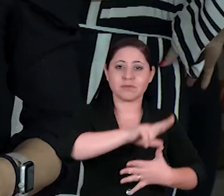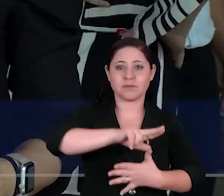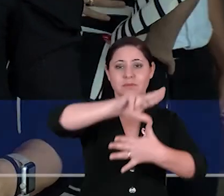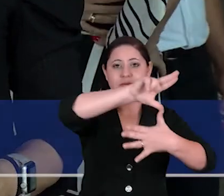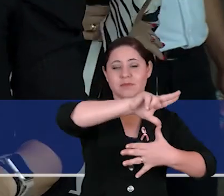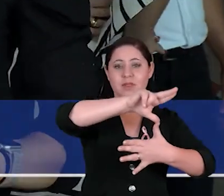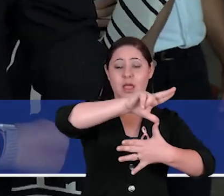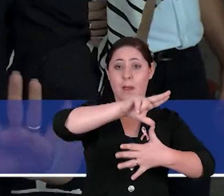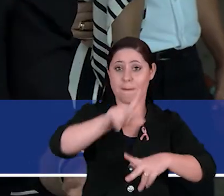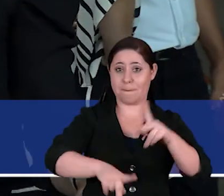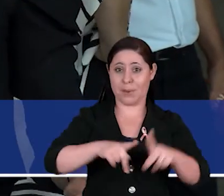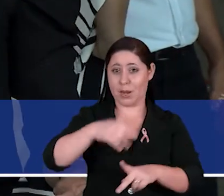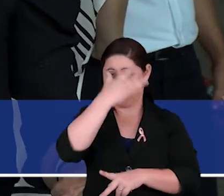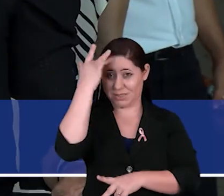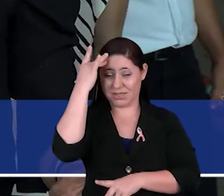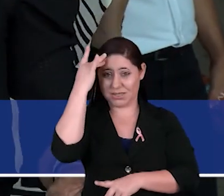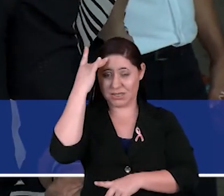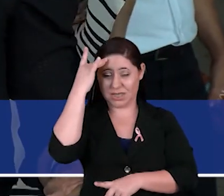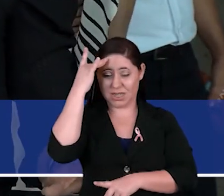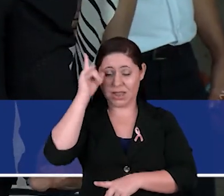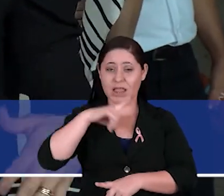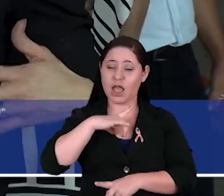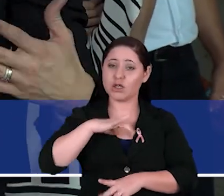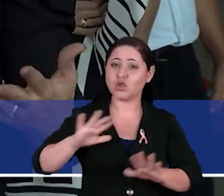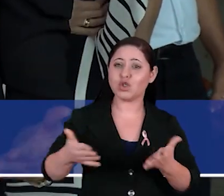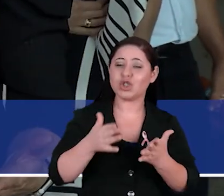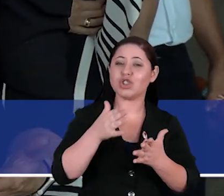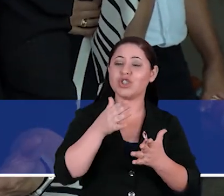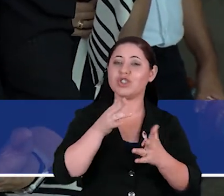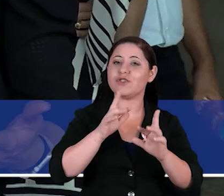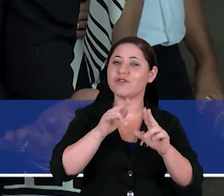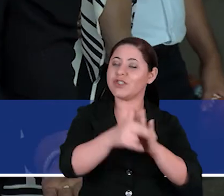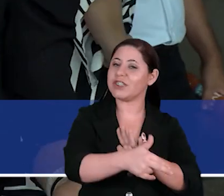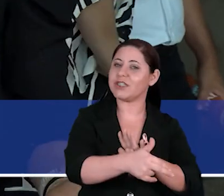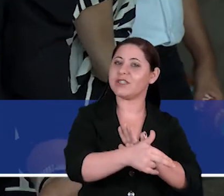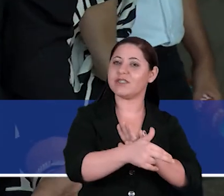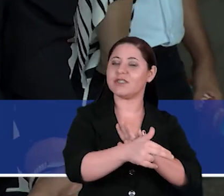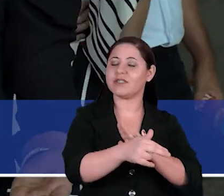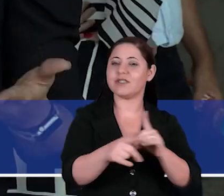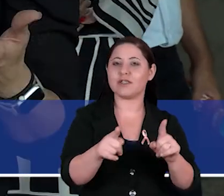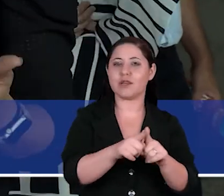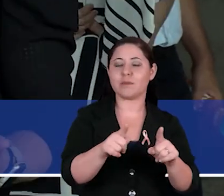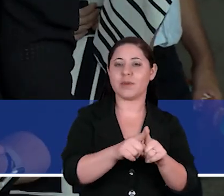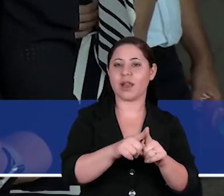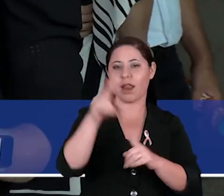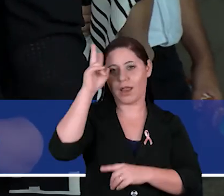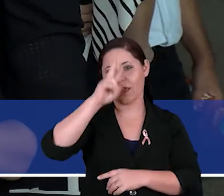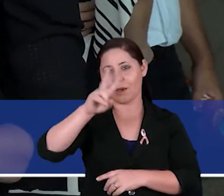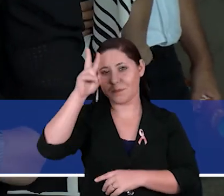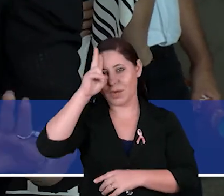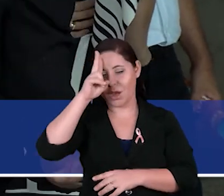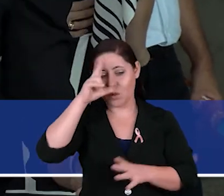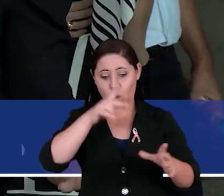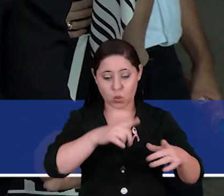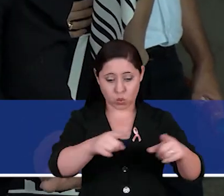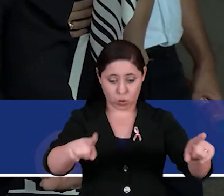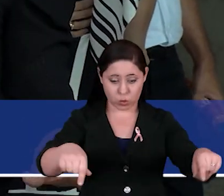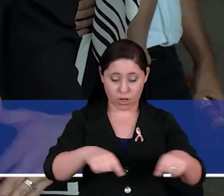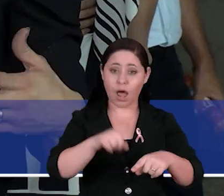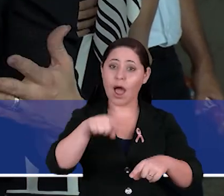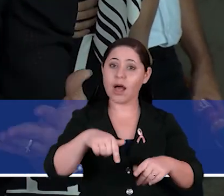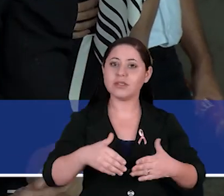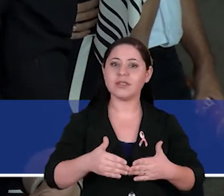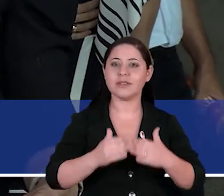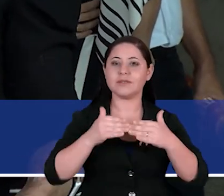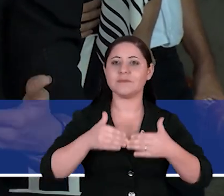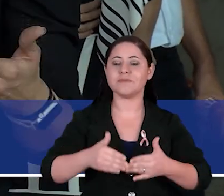América Latina. Para o público, as opções vão ser diversificadas e ecléticas. Lembrando que a sede deste grande evento